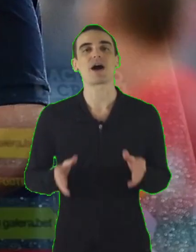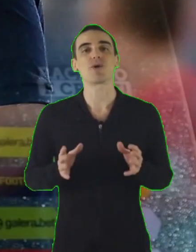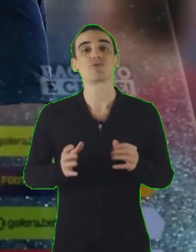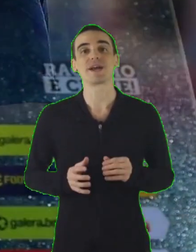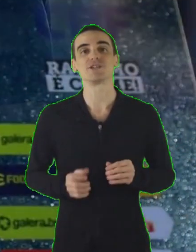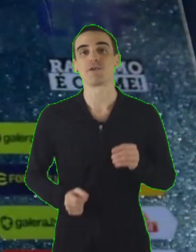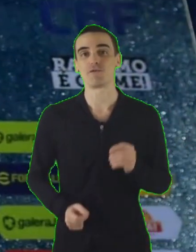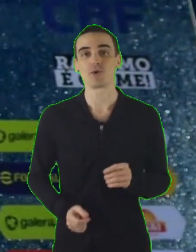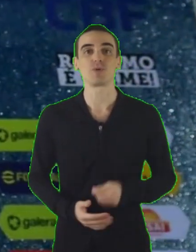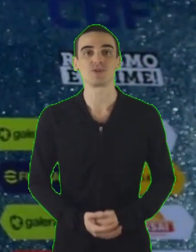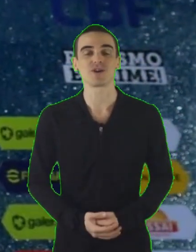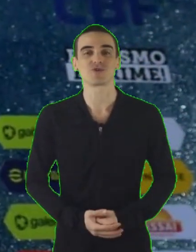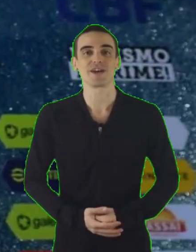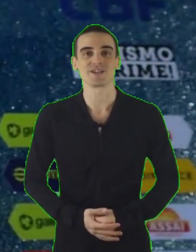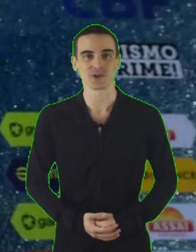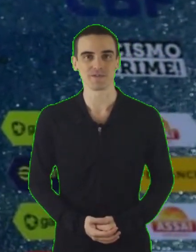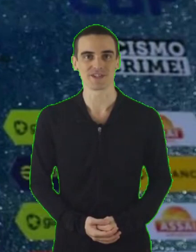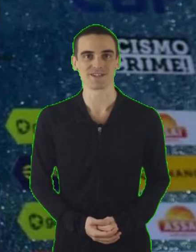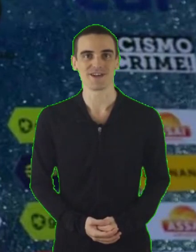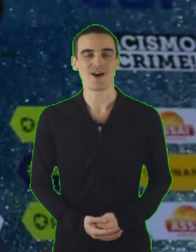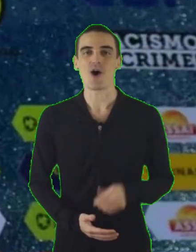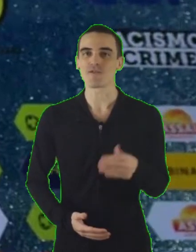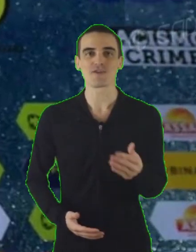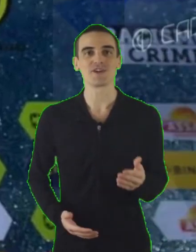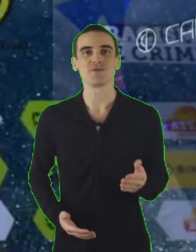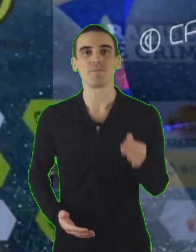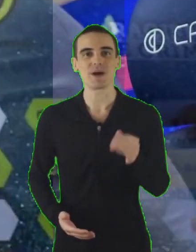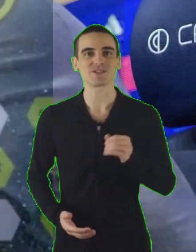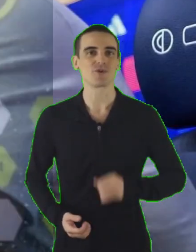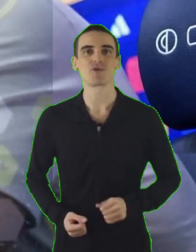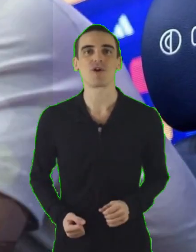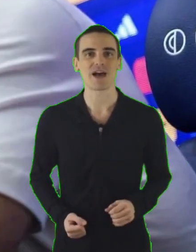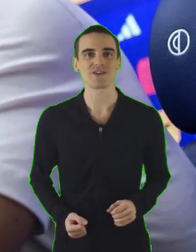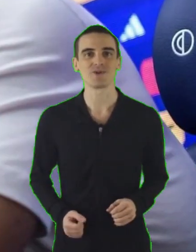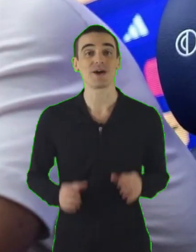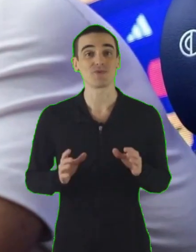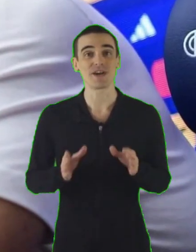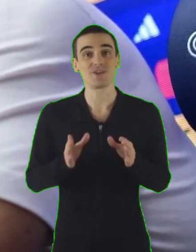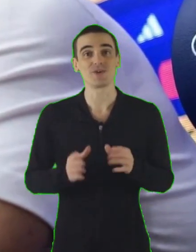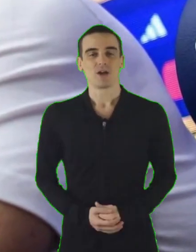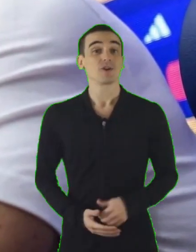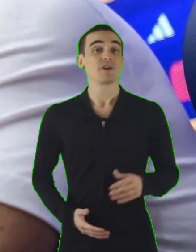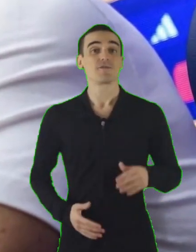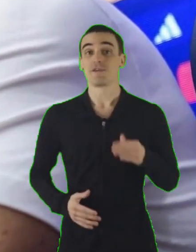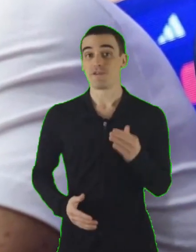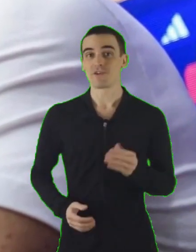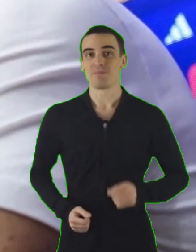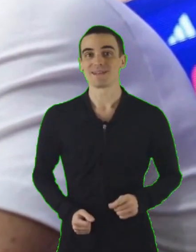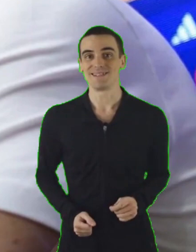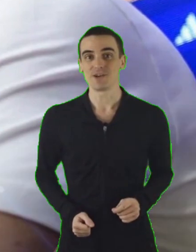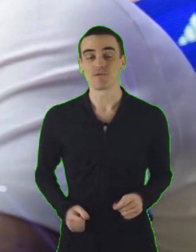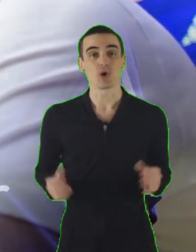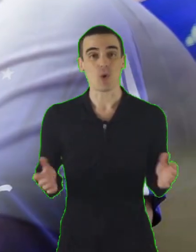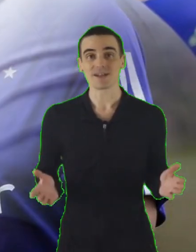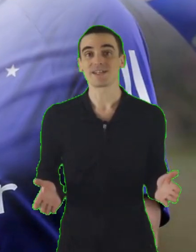Isso coloca o Cruzeiro com o 6º melhor aproveitamento entre os 20 times da Série A do Campeonato Brasileiro. Com esse desempenho, o Cruzeiro ainda tem